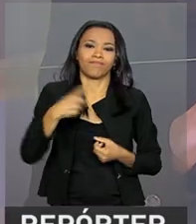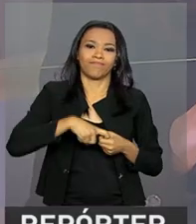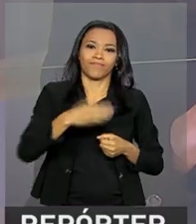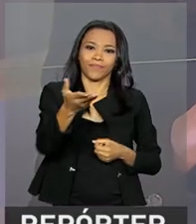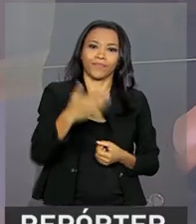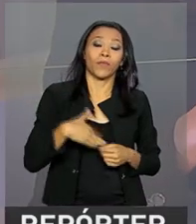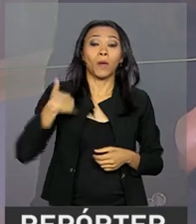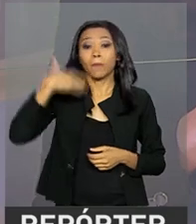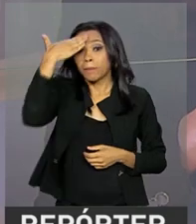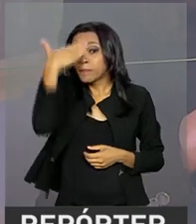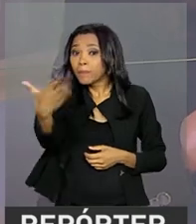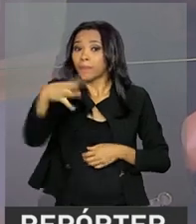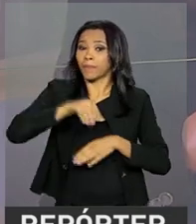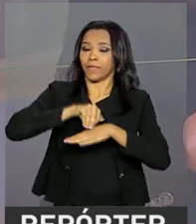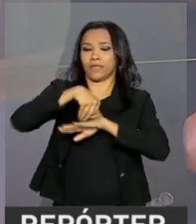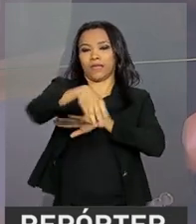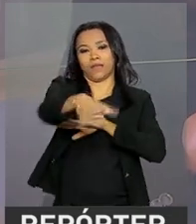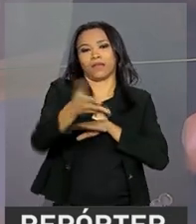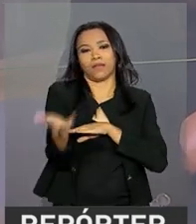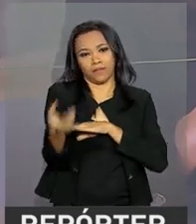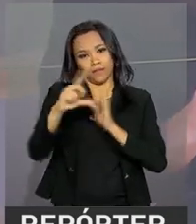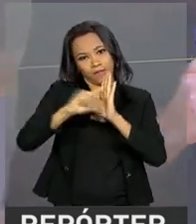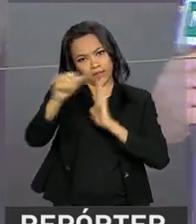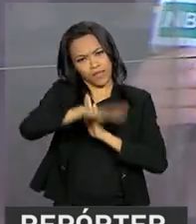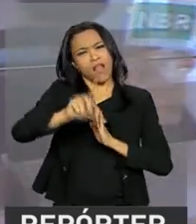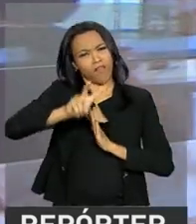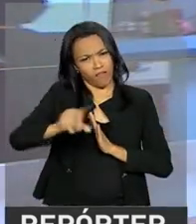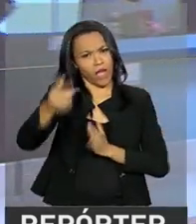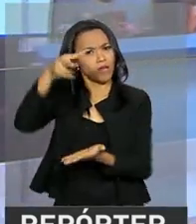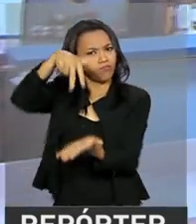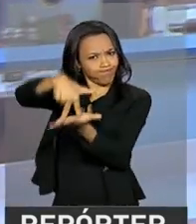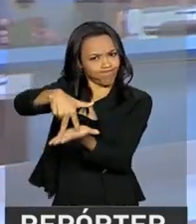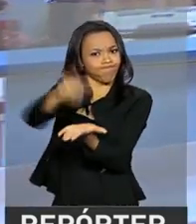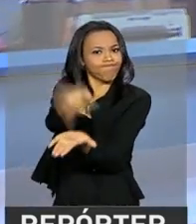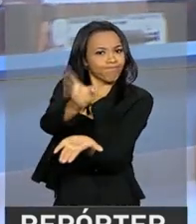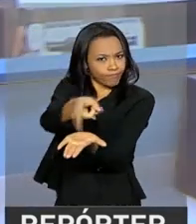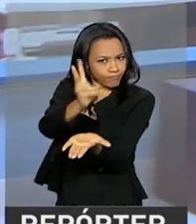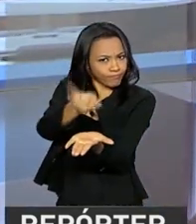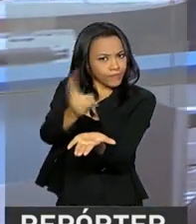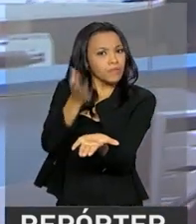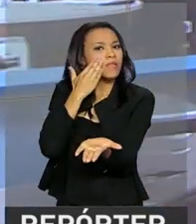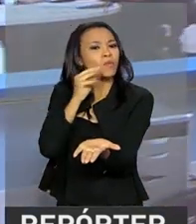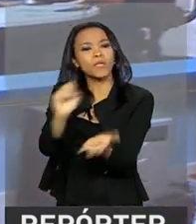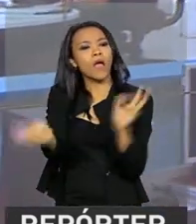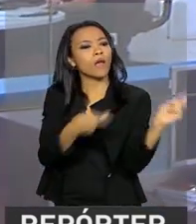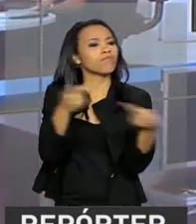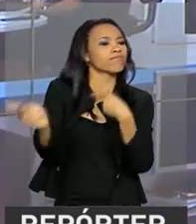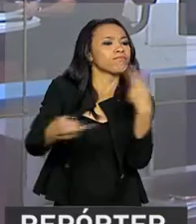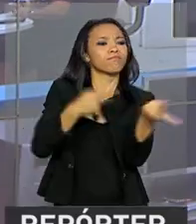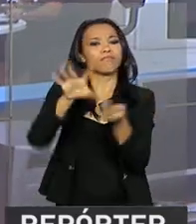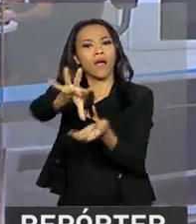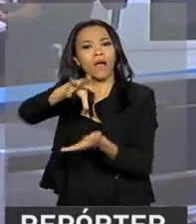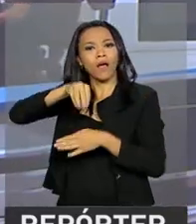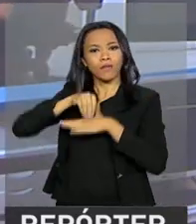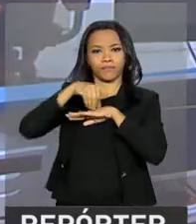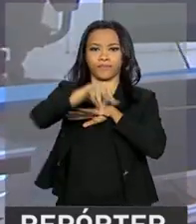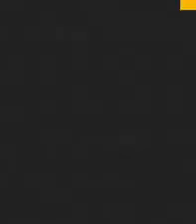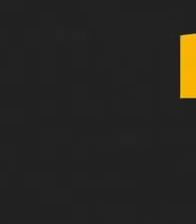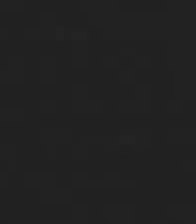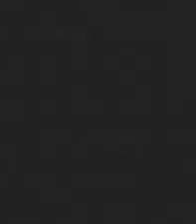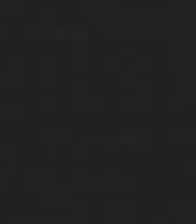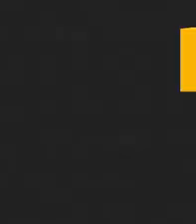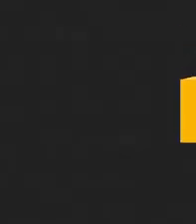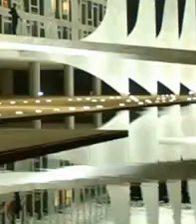ok Paula Obrigado pelas suas informações aí do Palácio Planalto a Paula vai continuar no palácio Planalto acompanhando a movimentação por lá nós ficamos